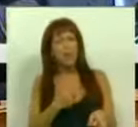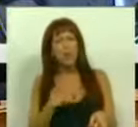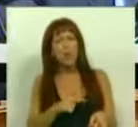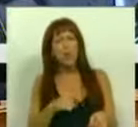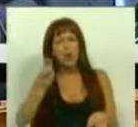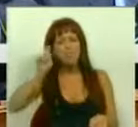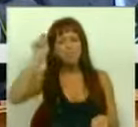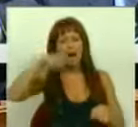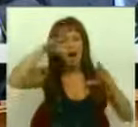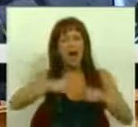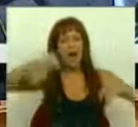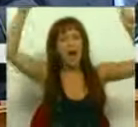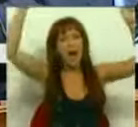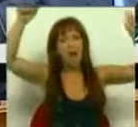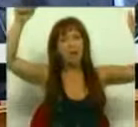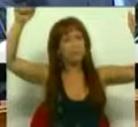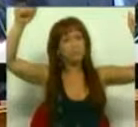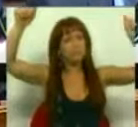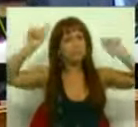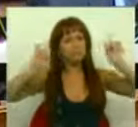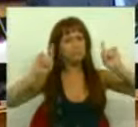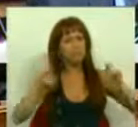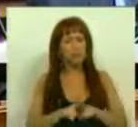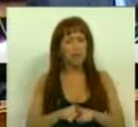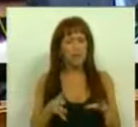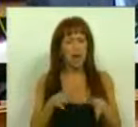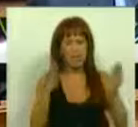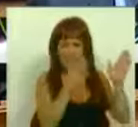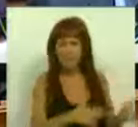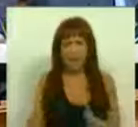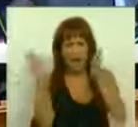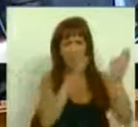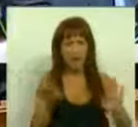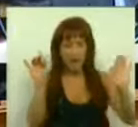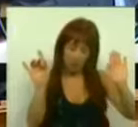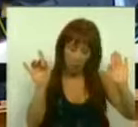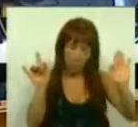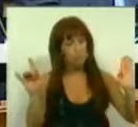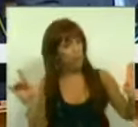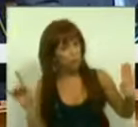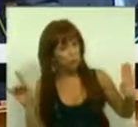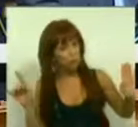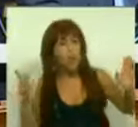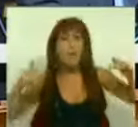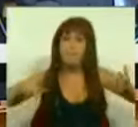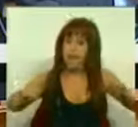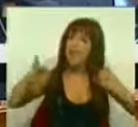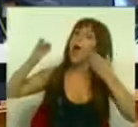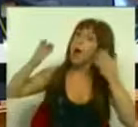não é a varinha de condão, a varinha mágica para aumentar a produtividade. Bom, não será, mas